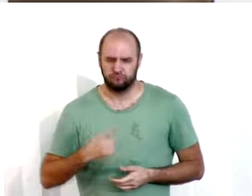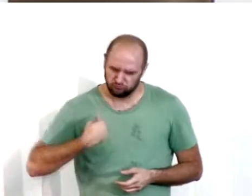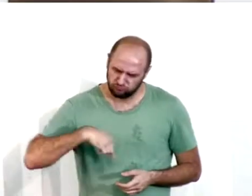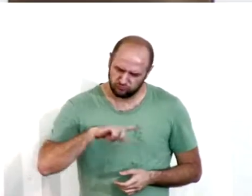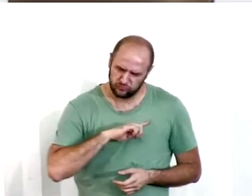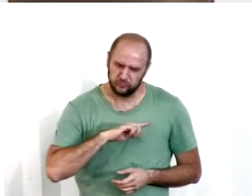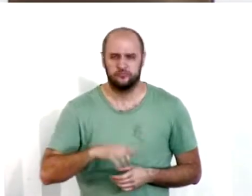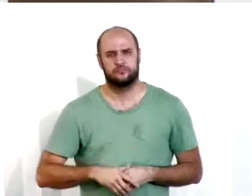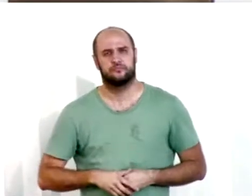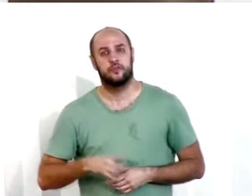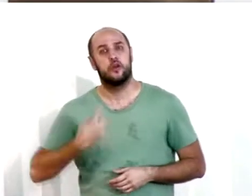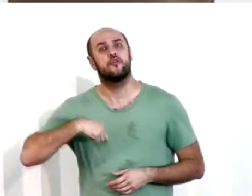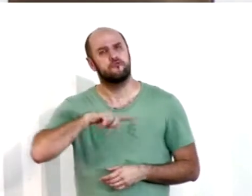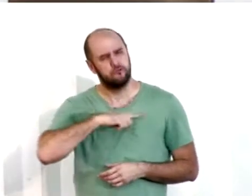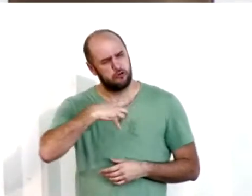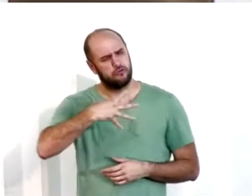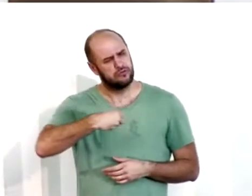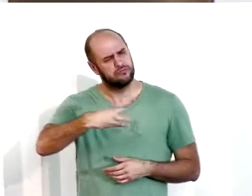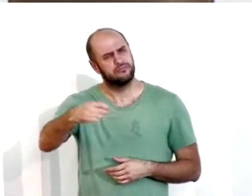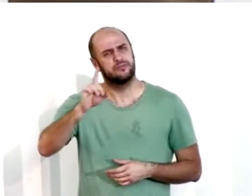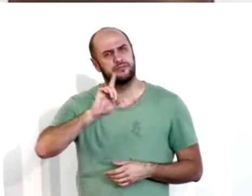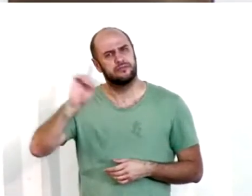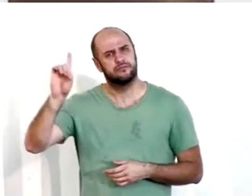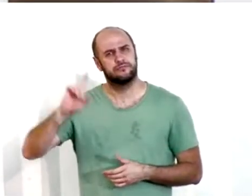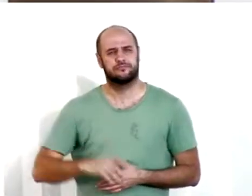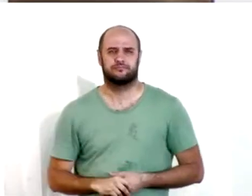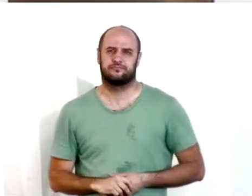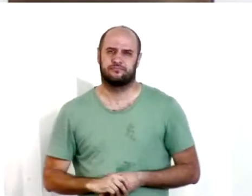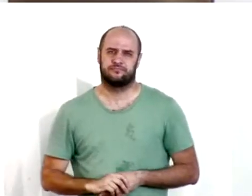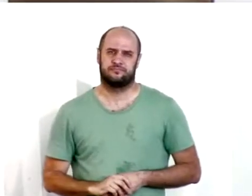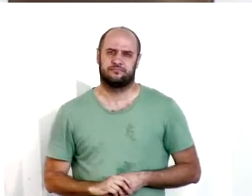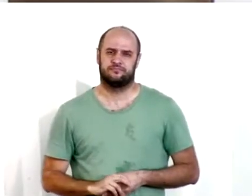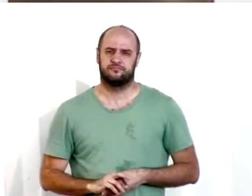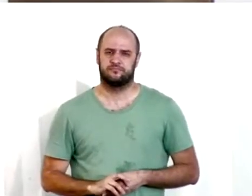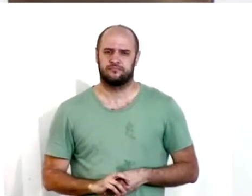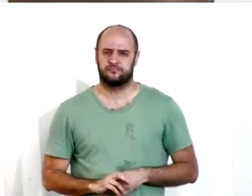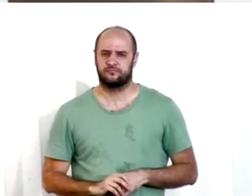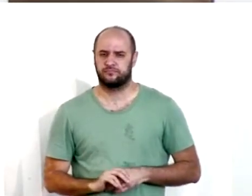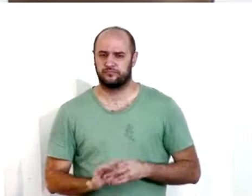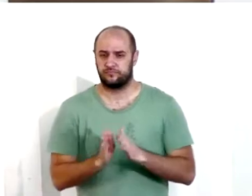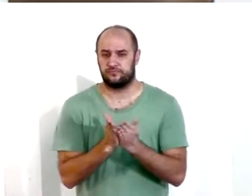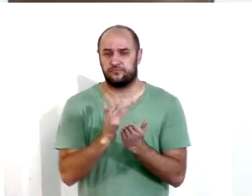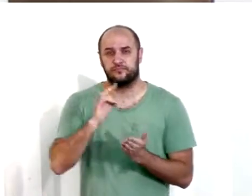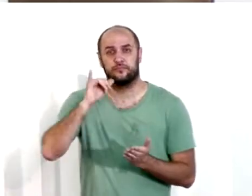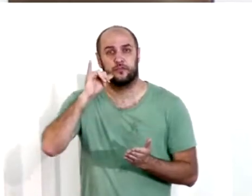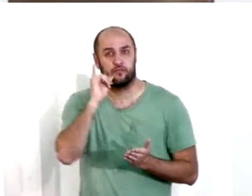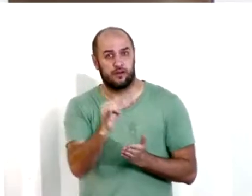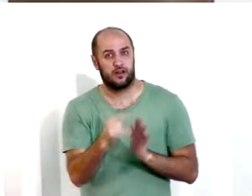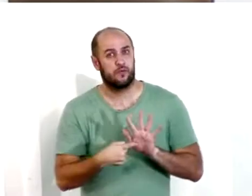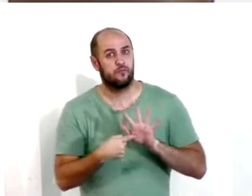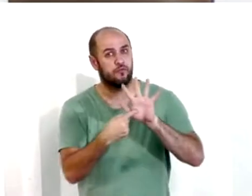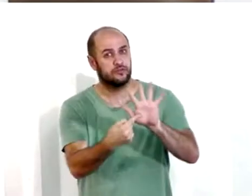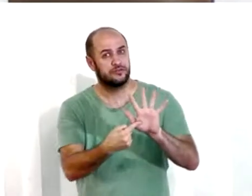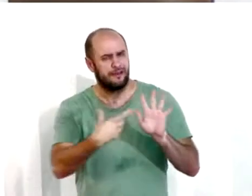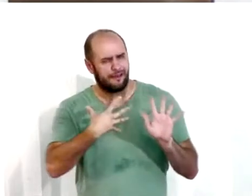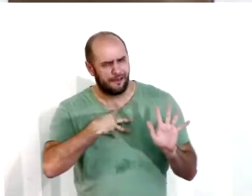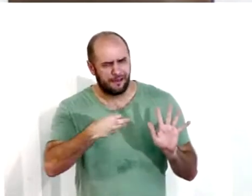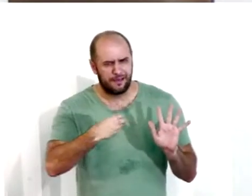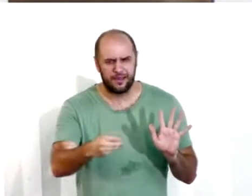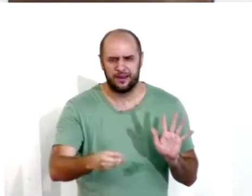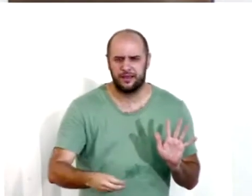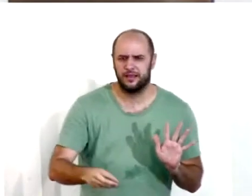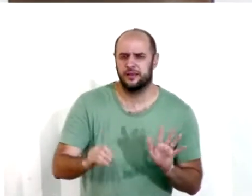Nós. Nós somos a herança de Deus. A ideia do texto aqui é apontar para essa herança